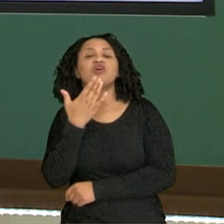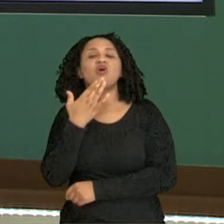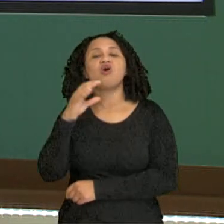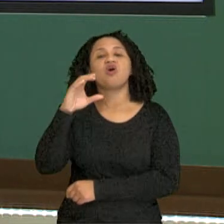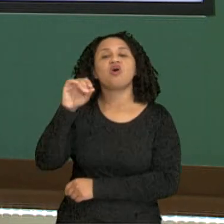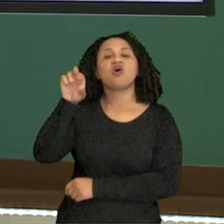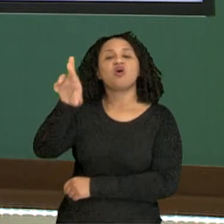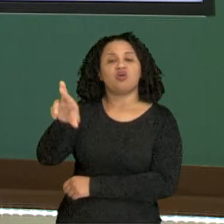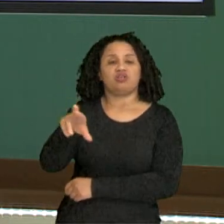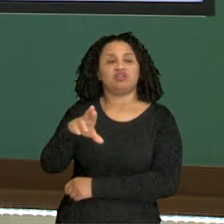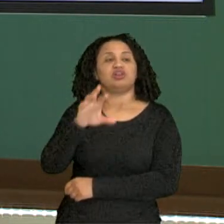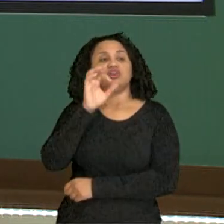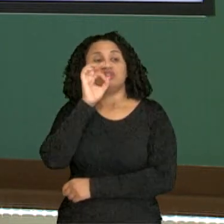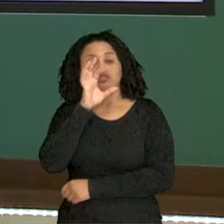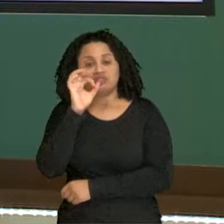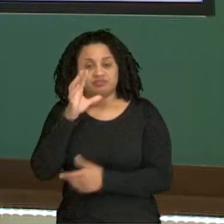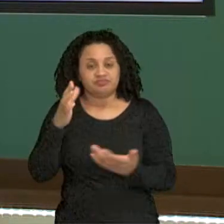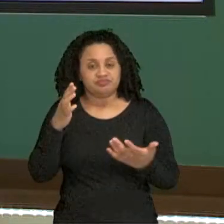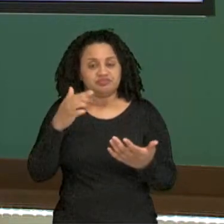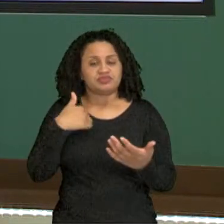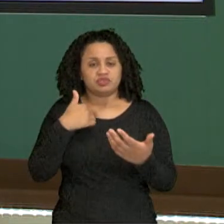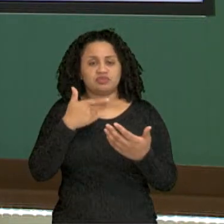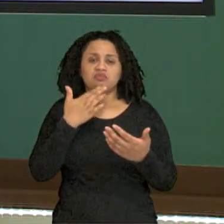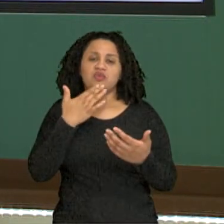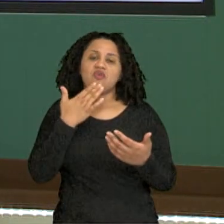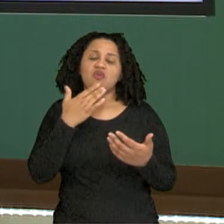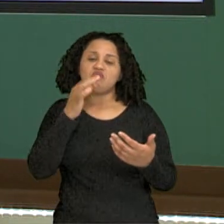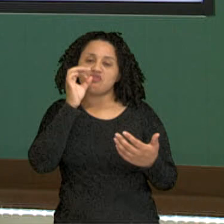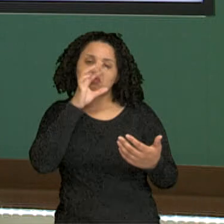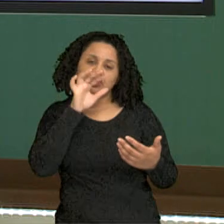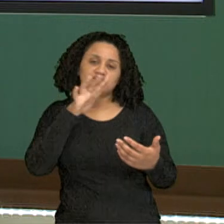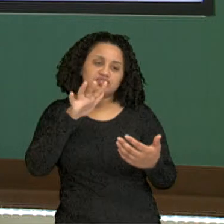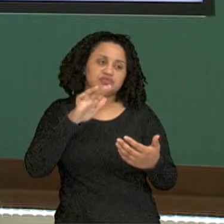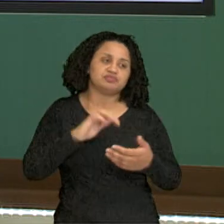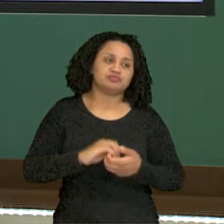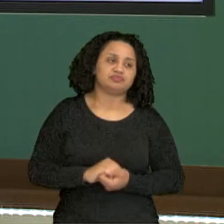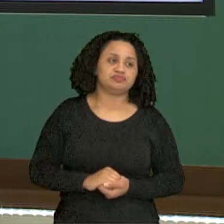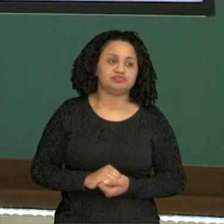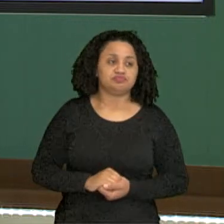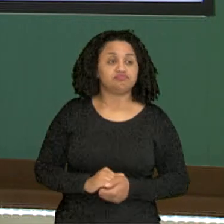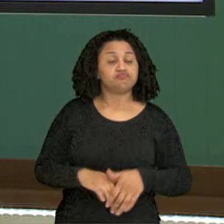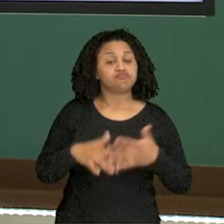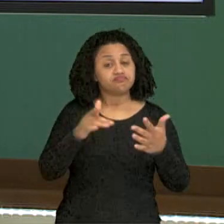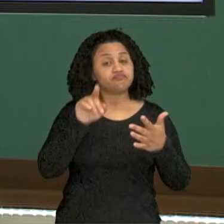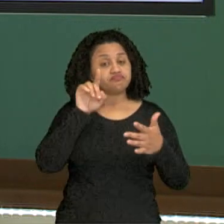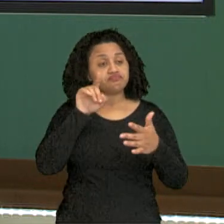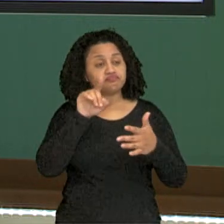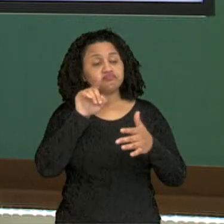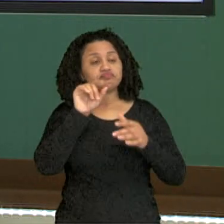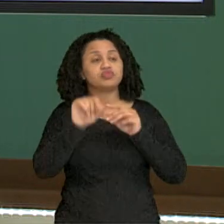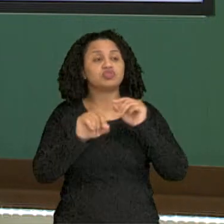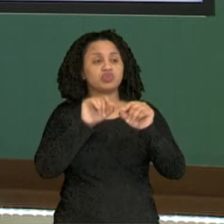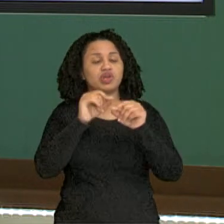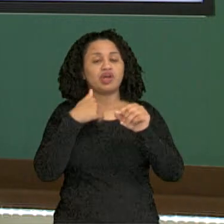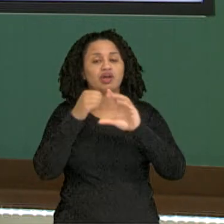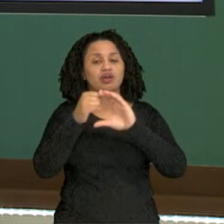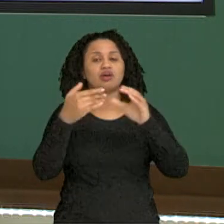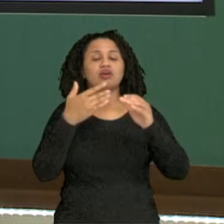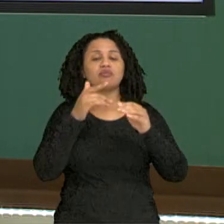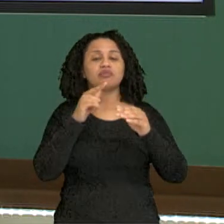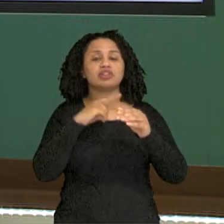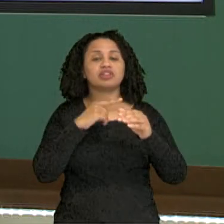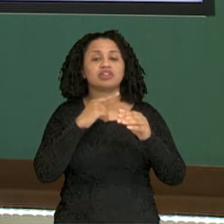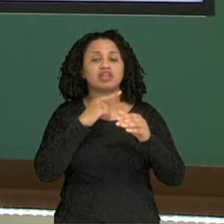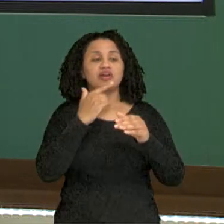cor verde, um pigmento esverdeado. Essa clorofila é encontrada nas